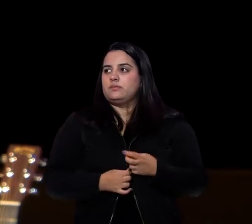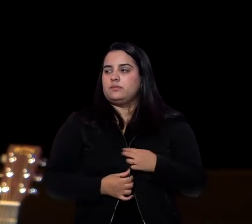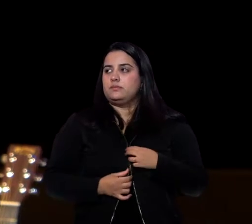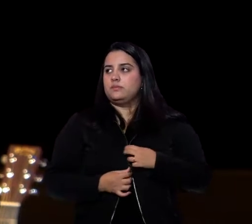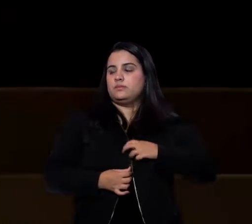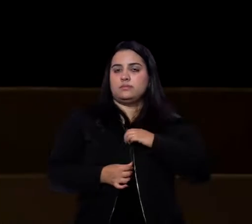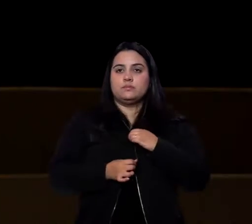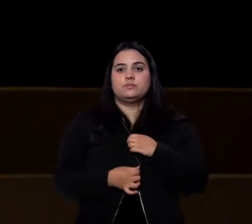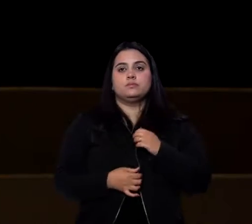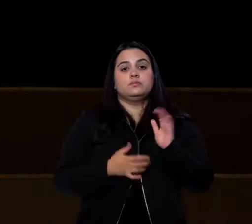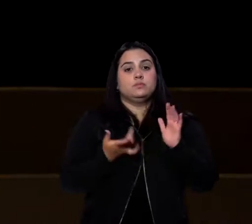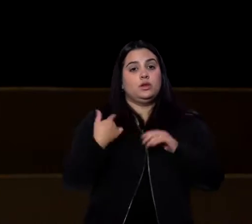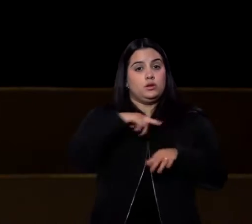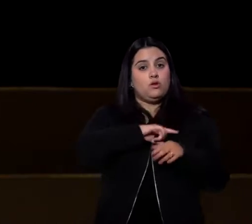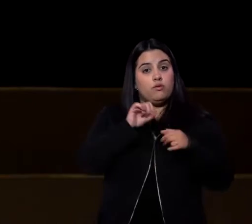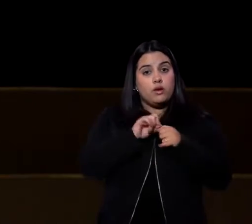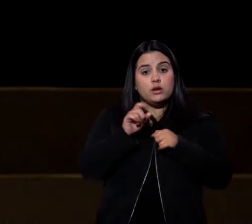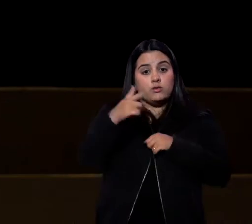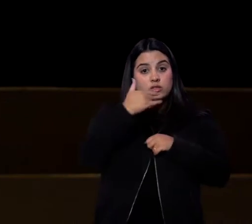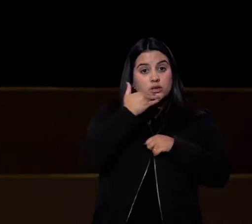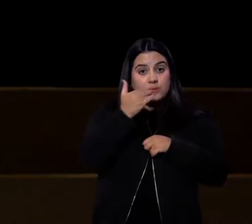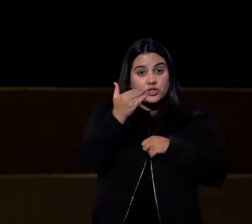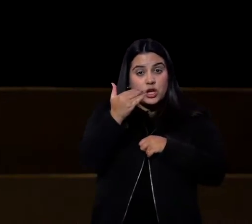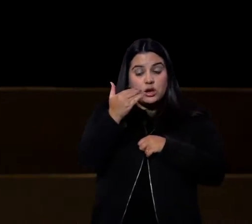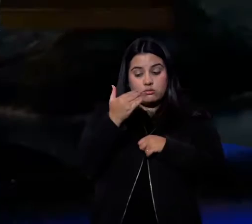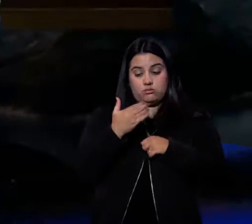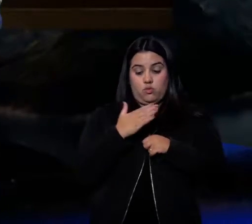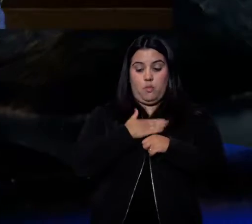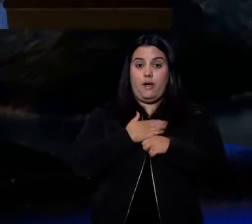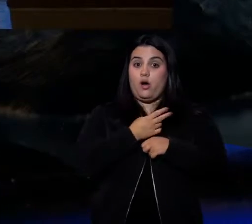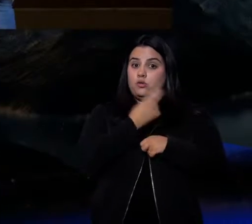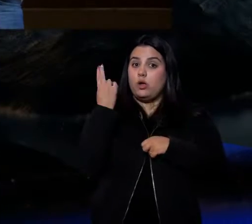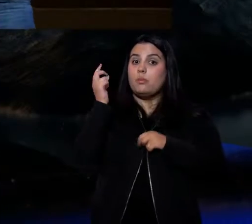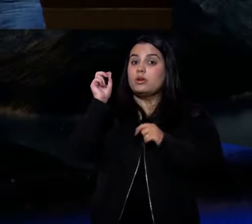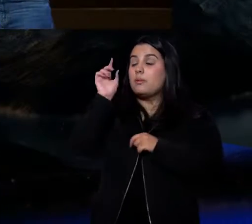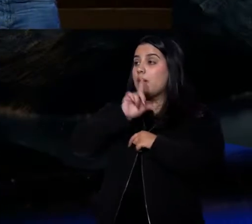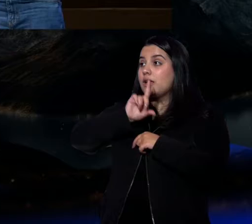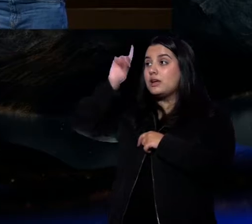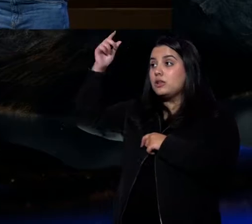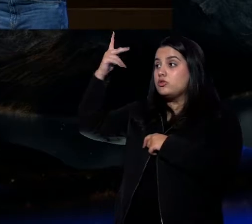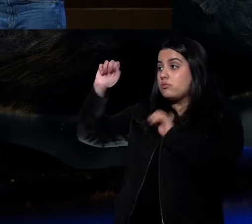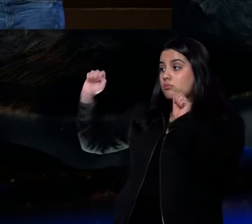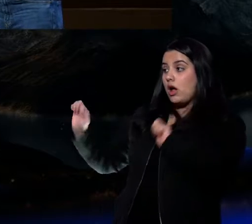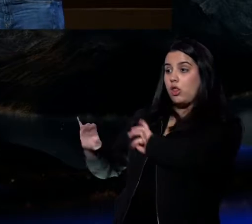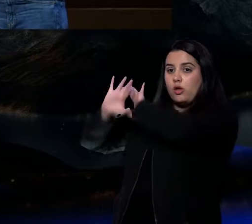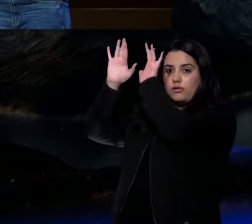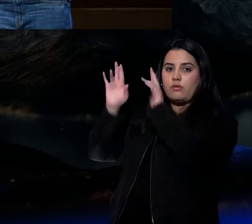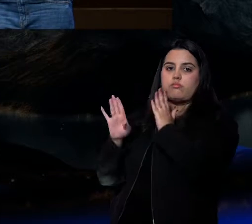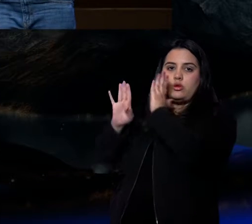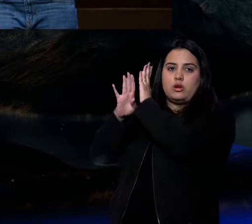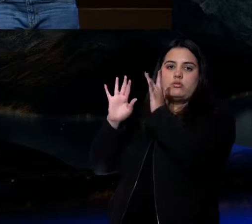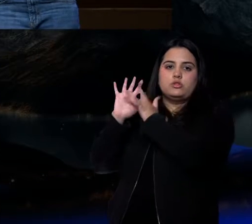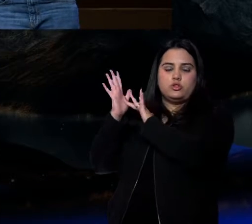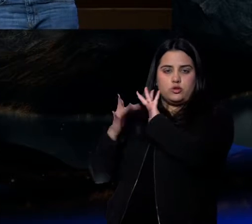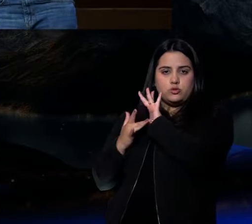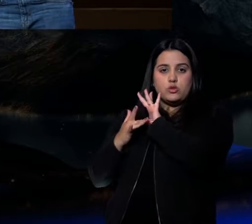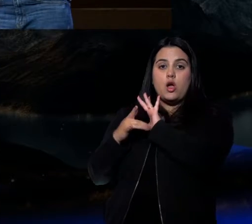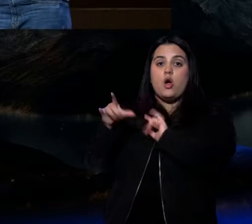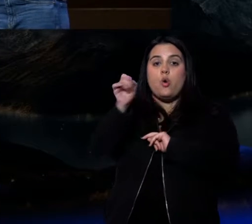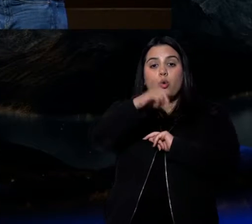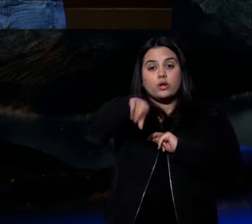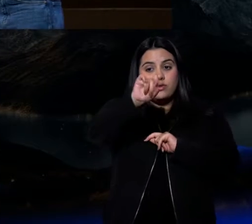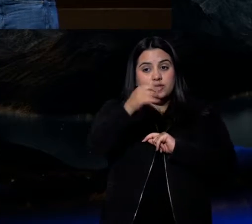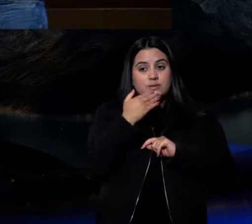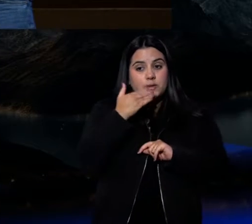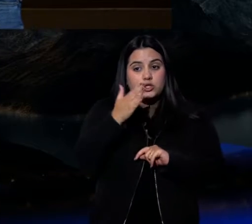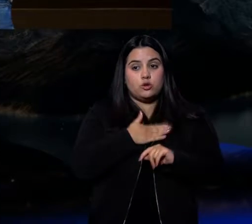Achei. E farei o que vocês pedirem em meu nome, para que o Pai seja glorificado no Filho. O que vocês pedirem em meu nome, eu o